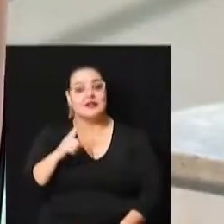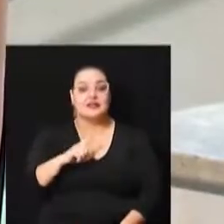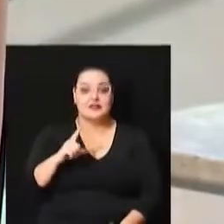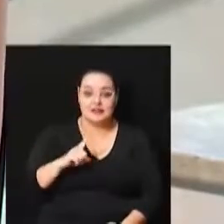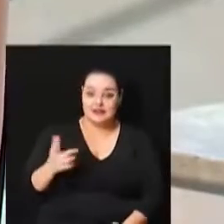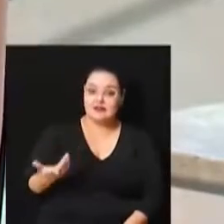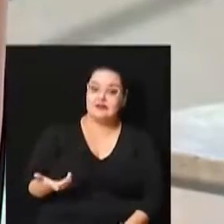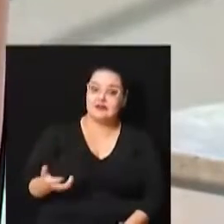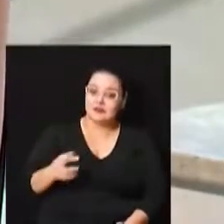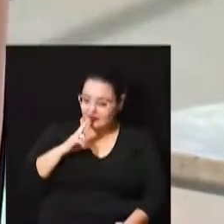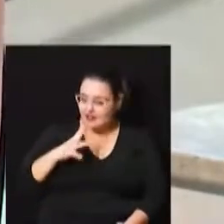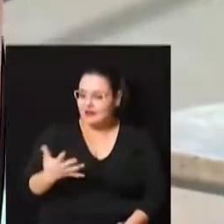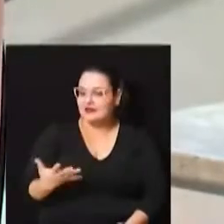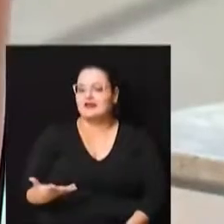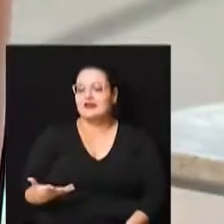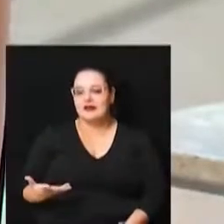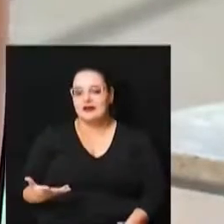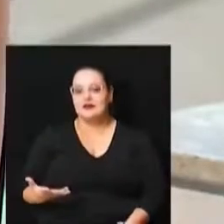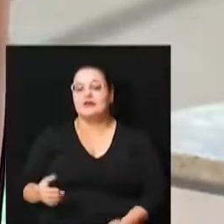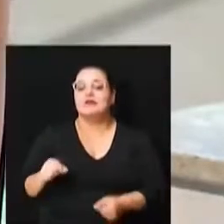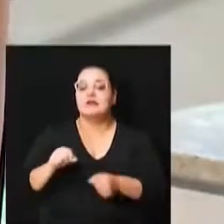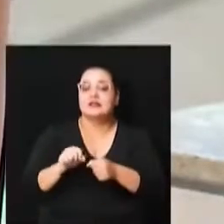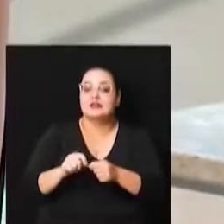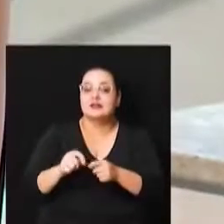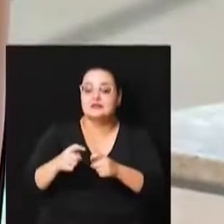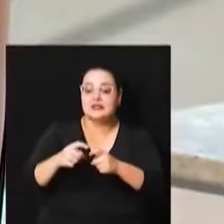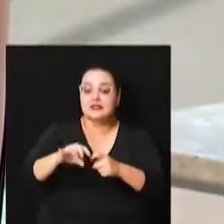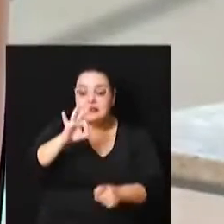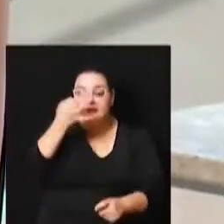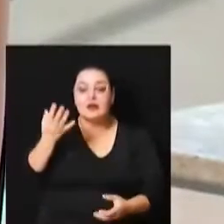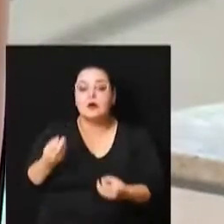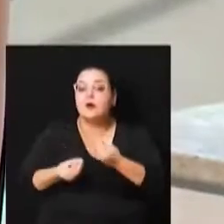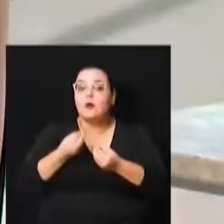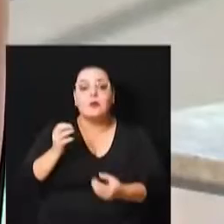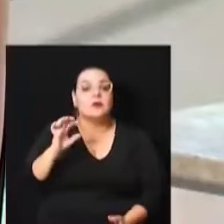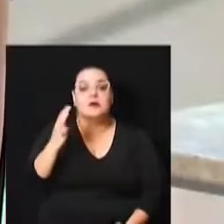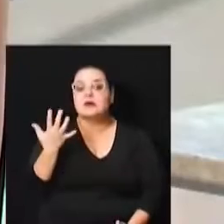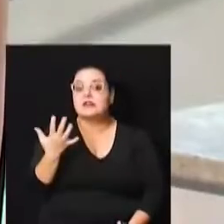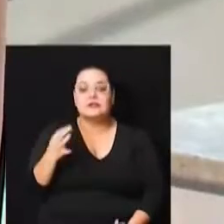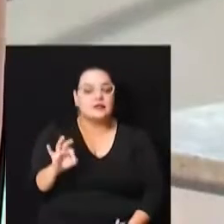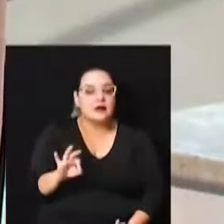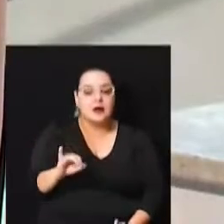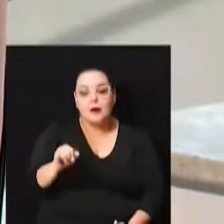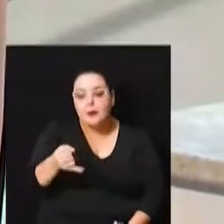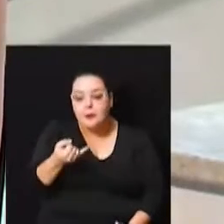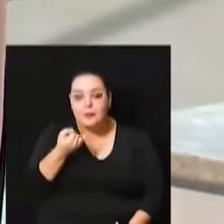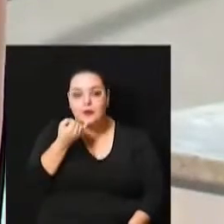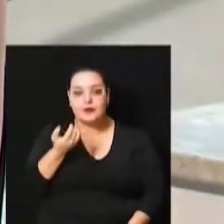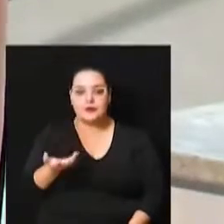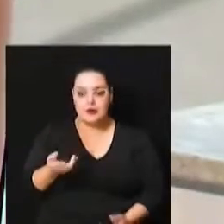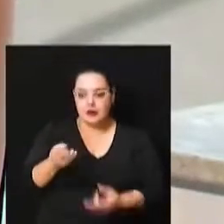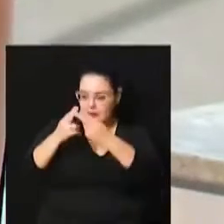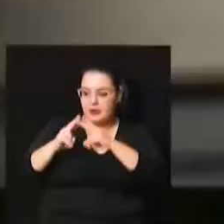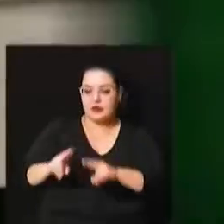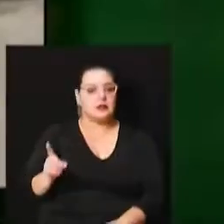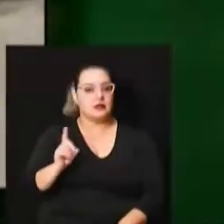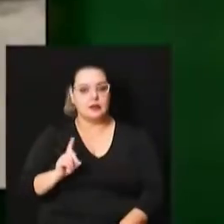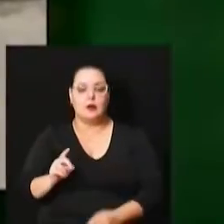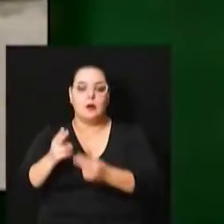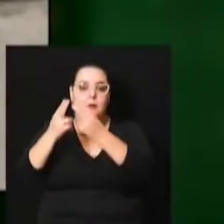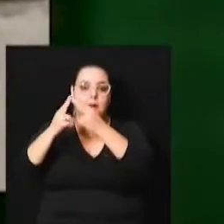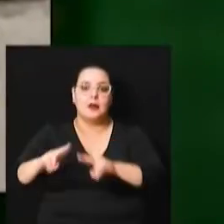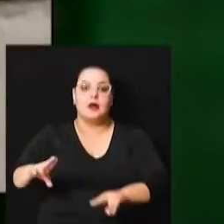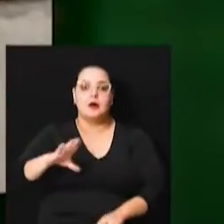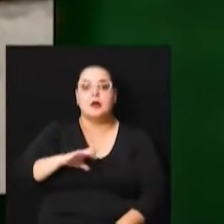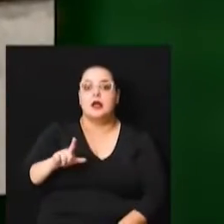Vai fazer medicina na França. Como que surgiu essa possibilidade de fazer medicina na França? É Paris ou não? Não é Paris, é